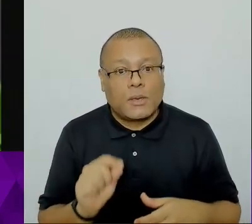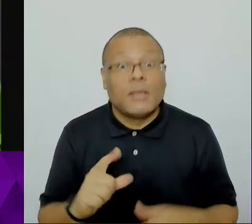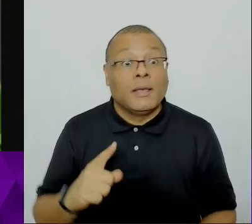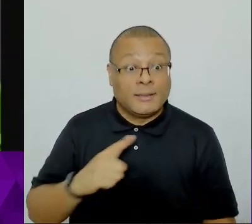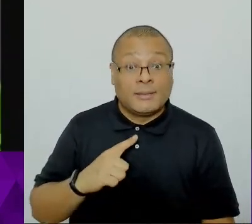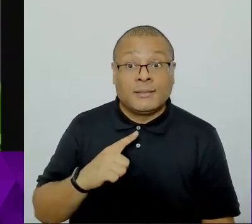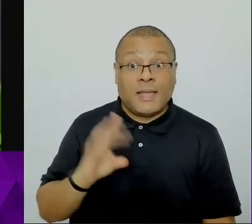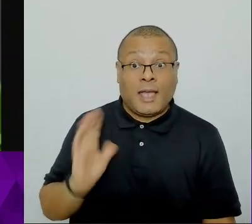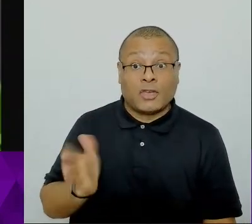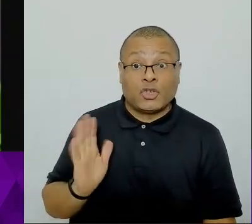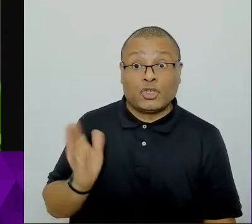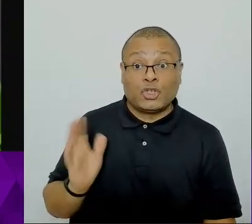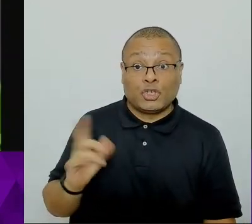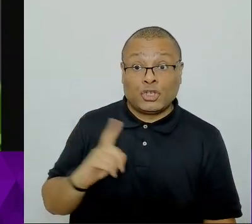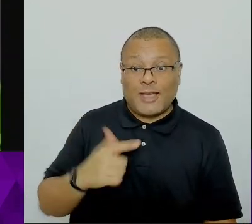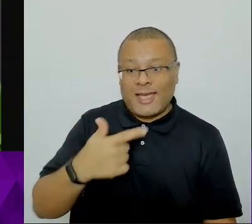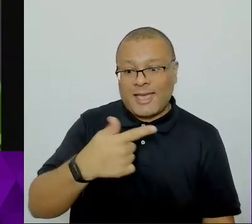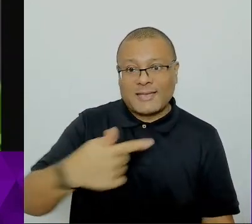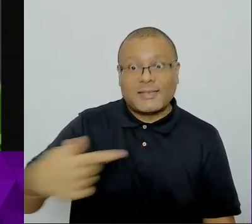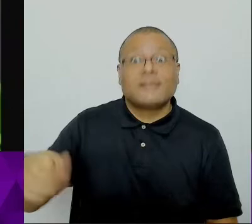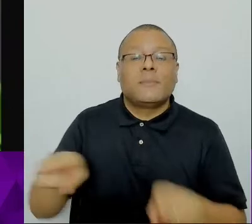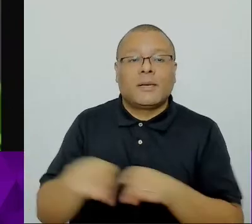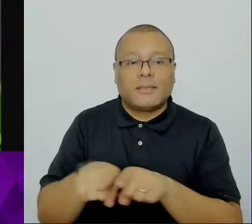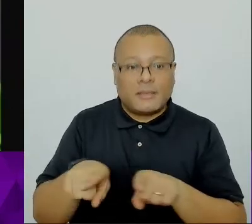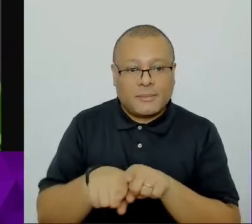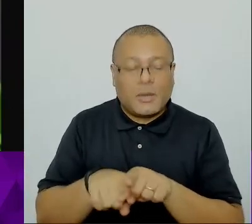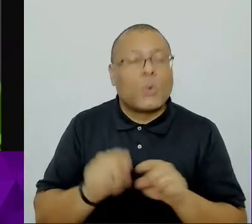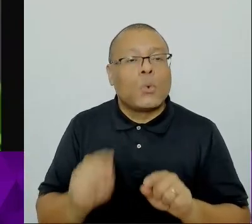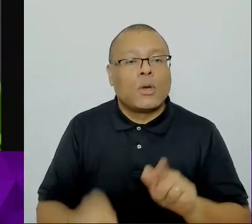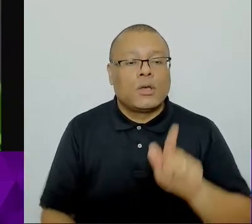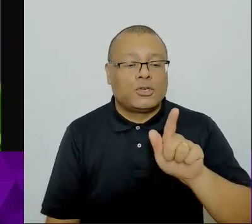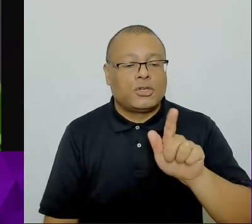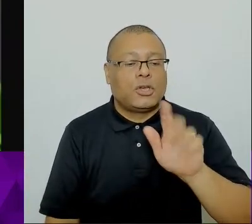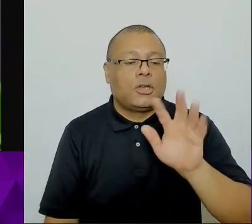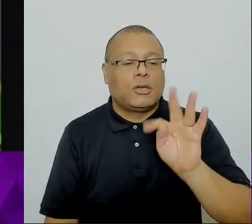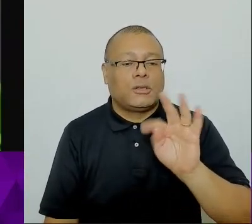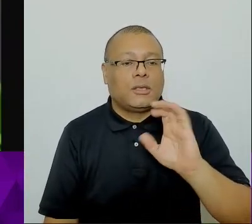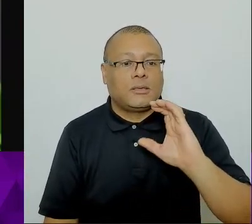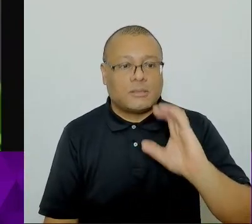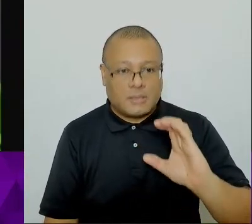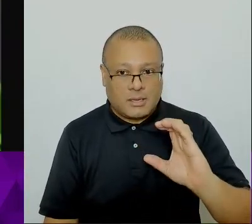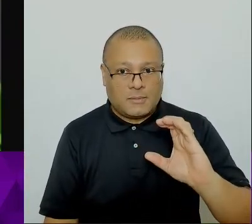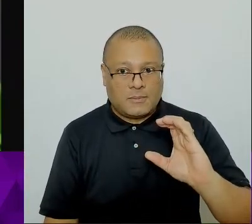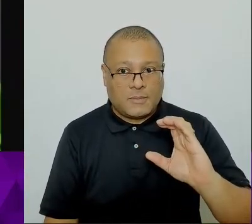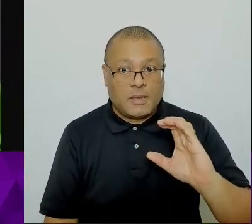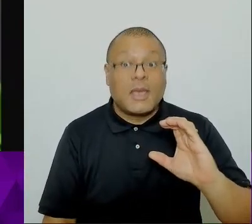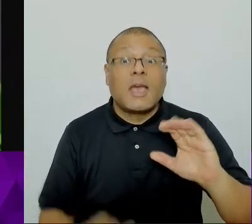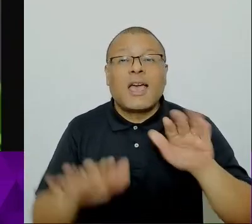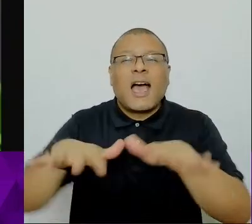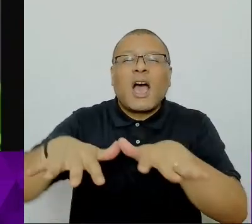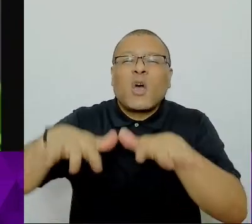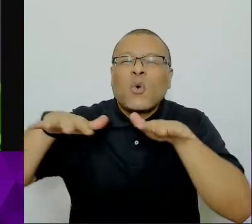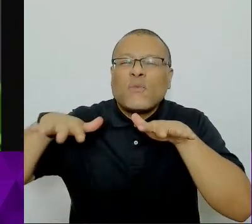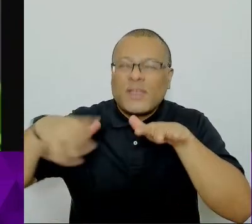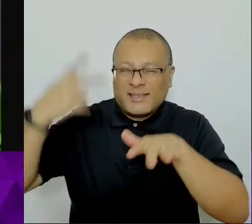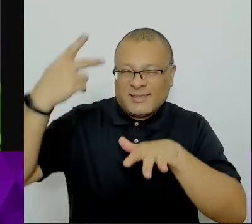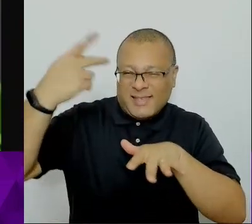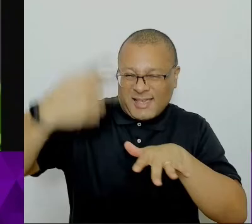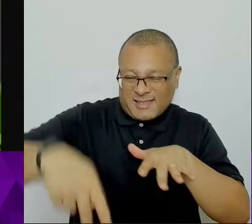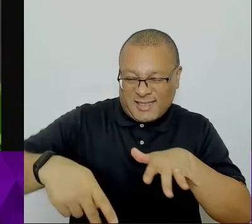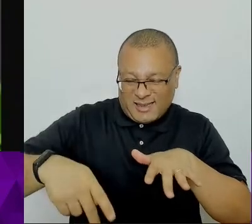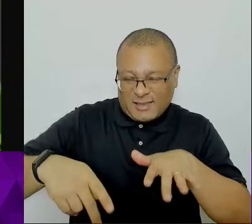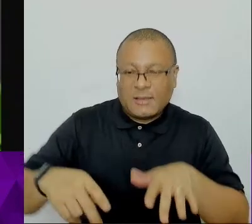acontecendo nessa semana também o GTC, que é o GPU Technology Conference, que